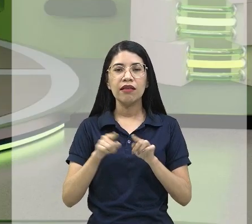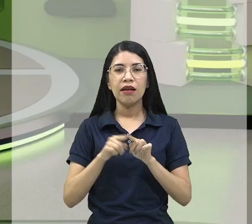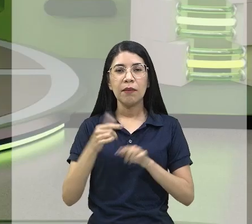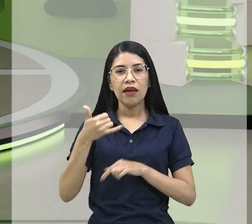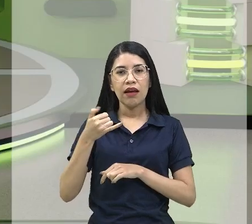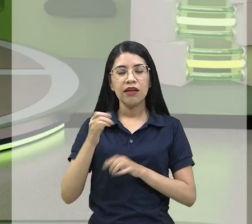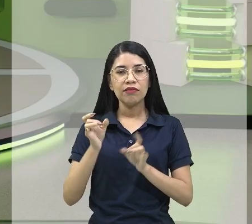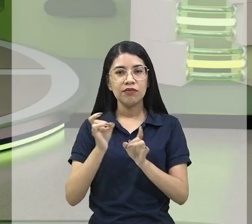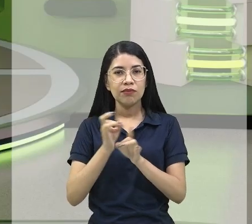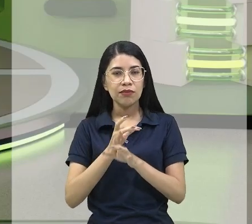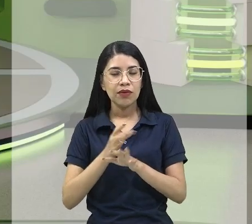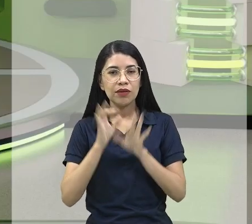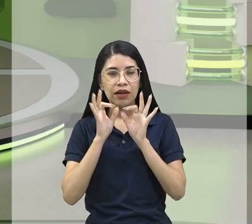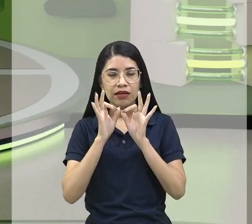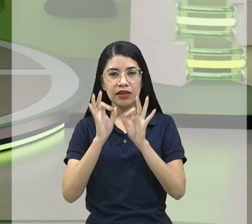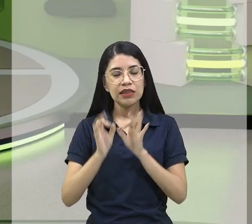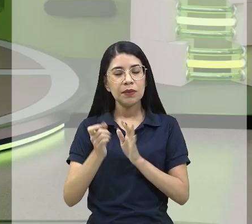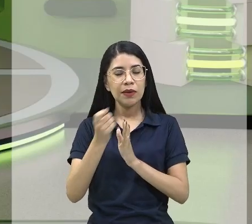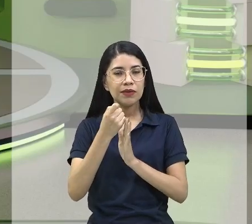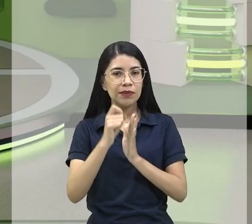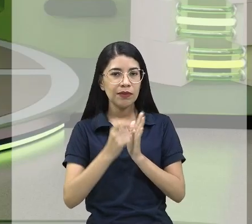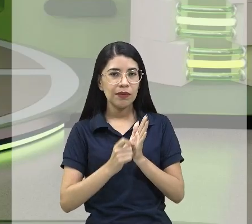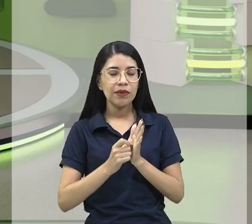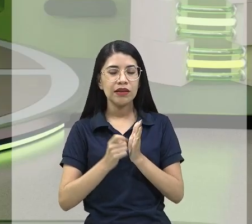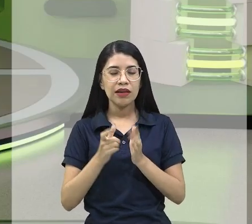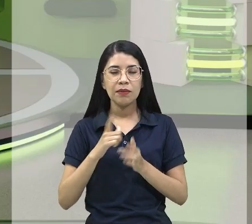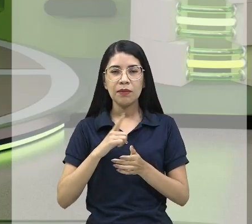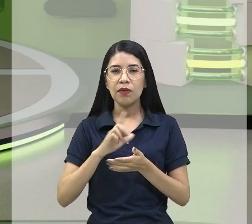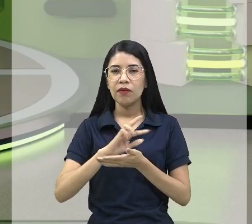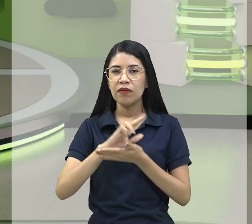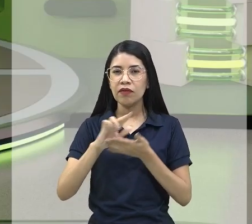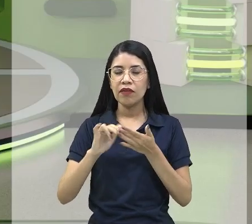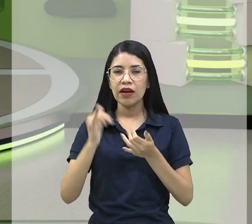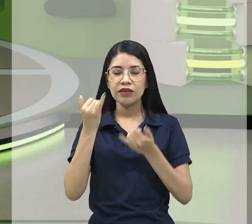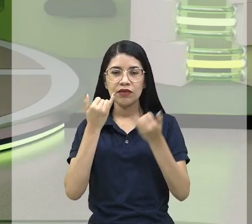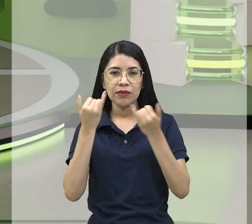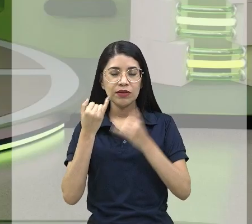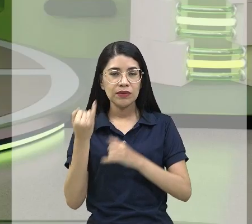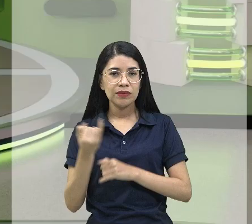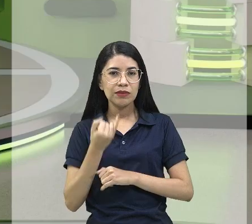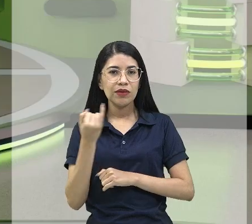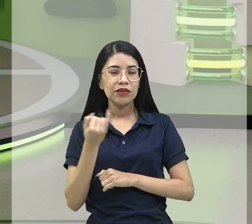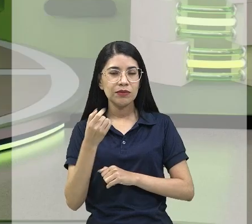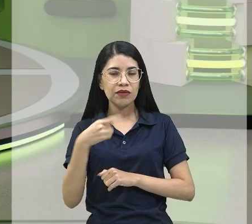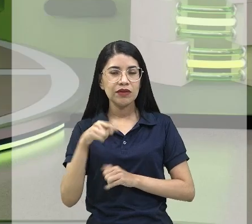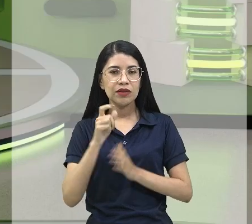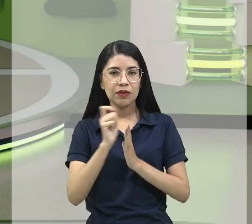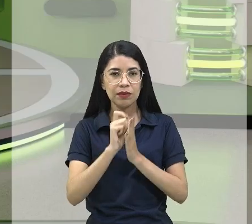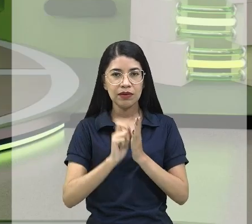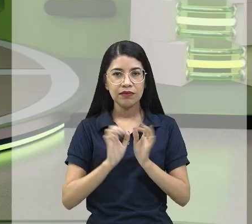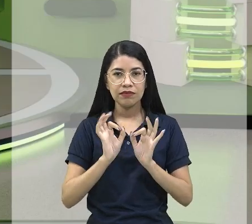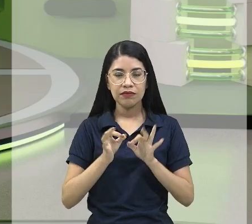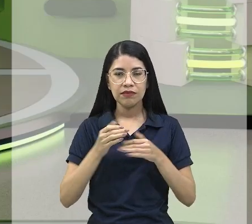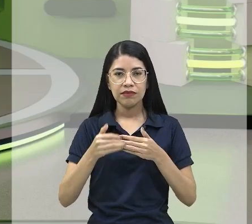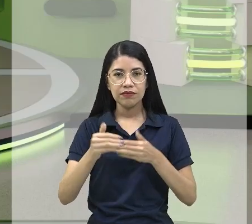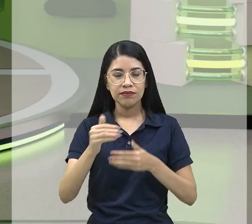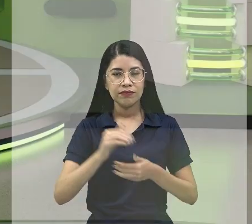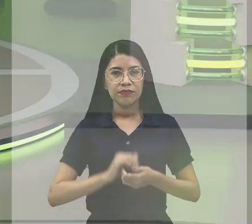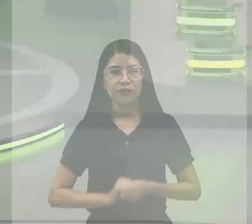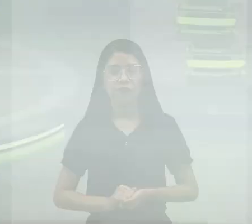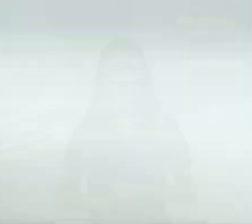aí prontos para fazer as anotações, que nós temos muitas denominações importantes na nossa aula. Vamos